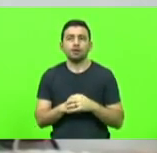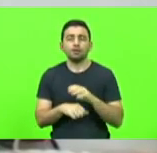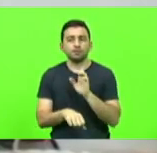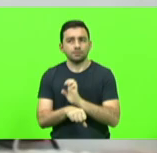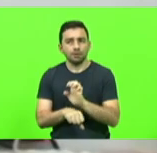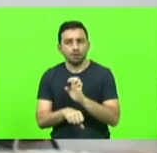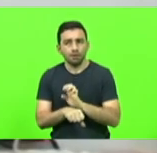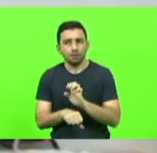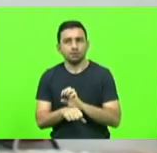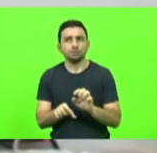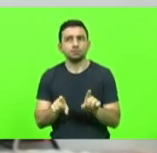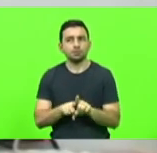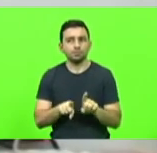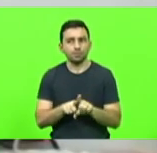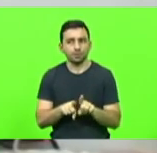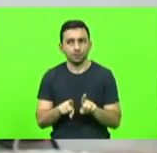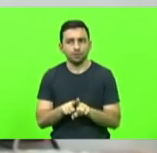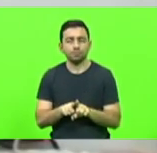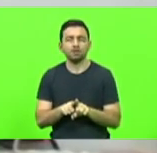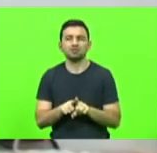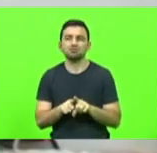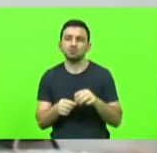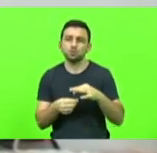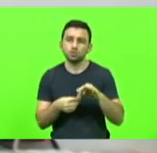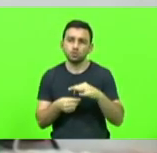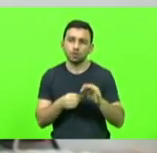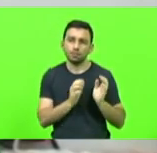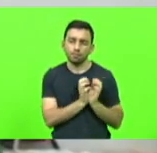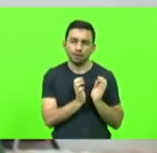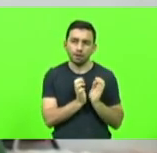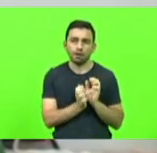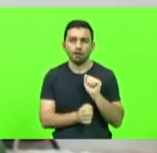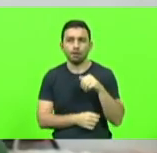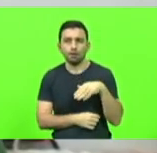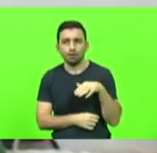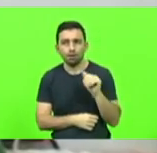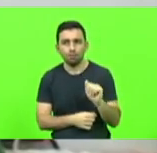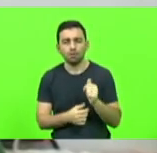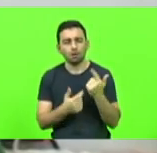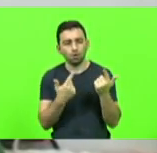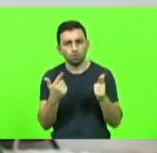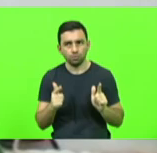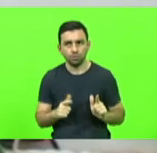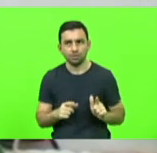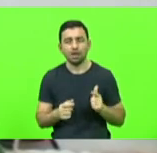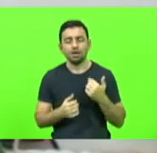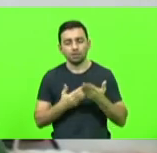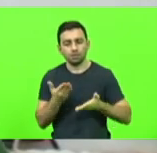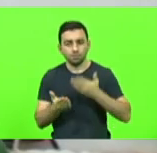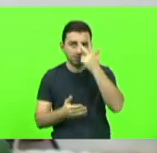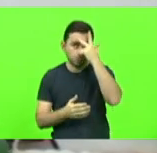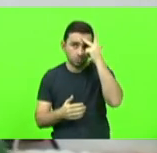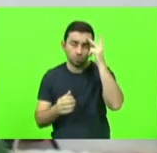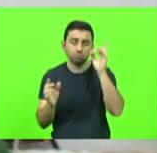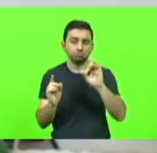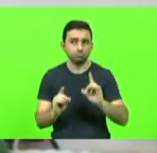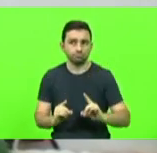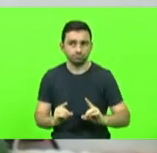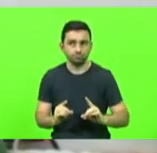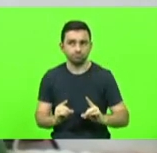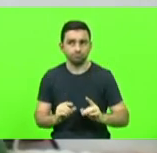em instituições como a PAI, AMA, entre outras, que atendem pessoas com deficiência.